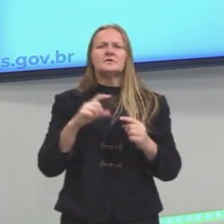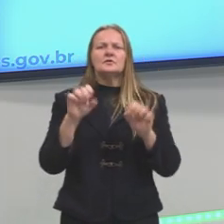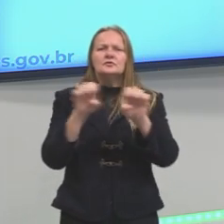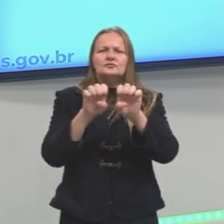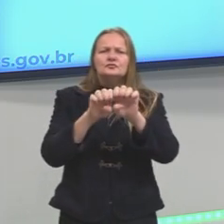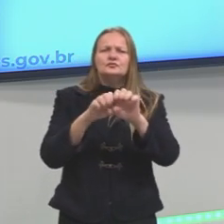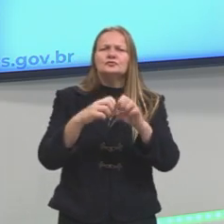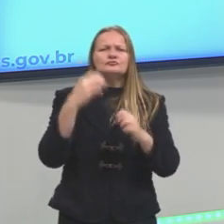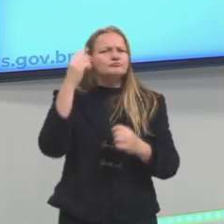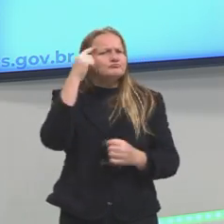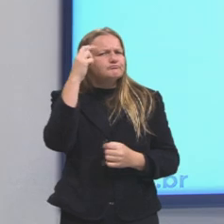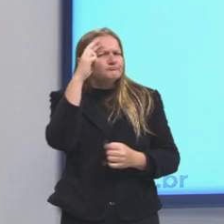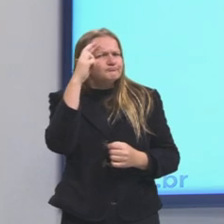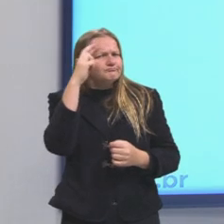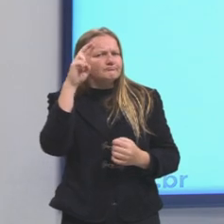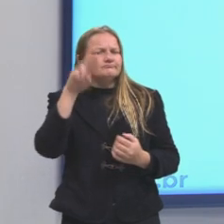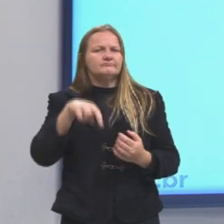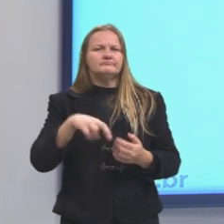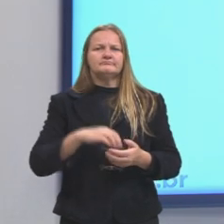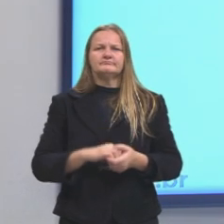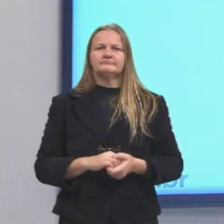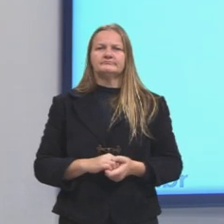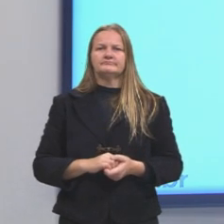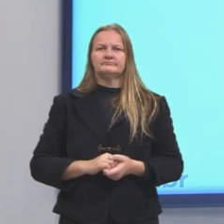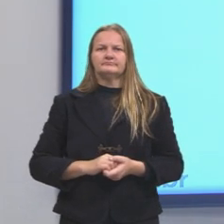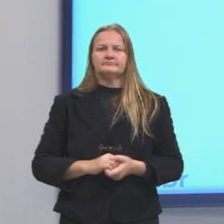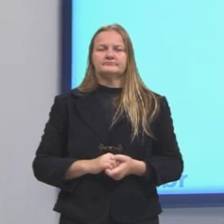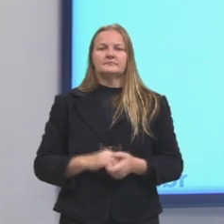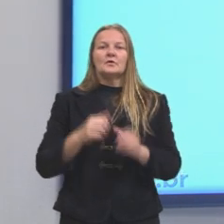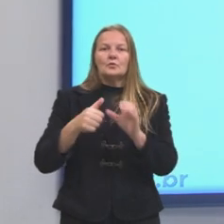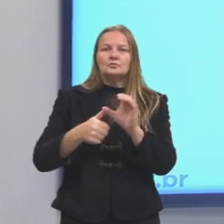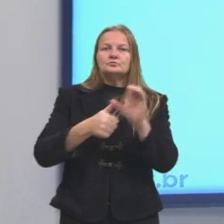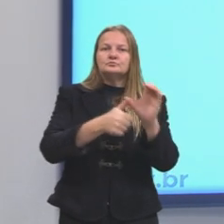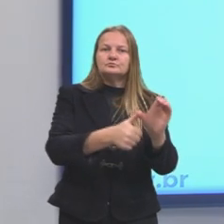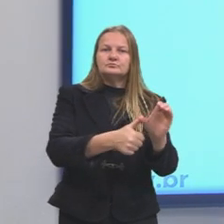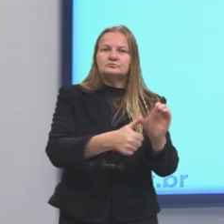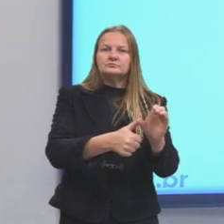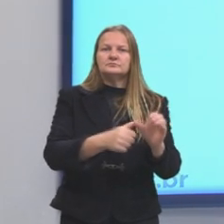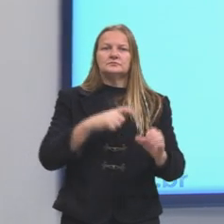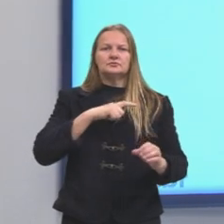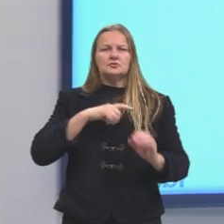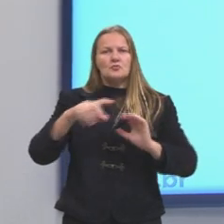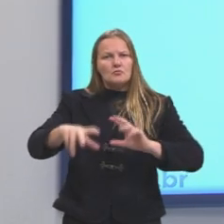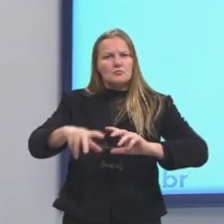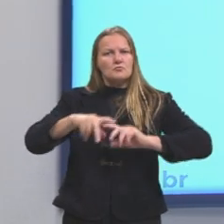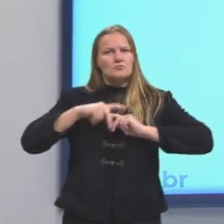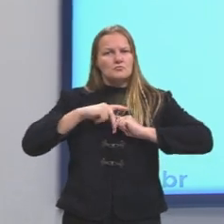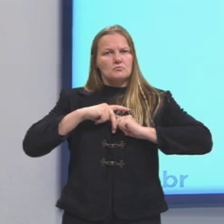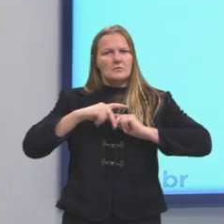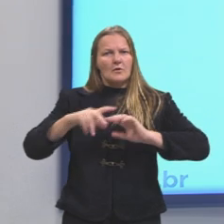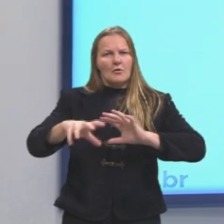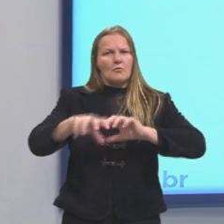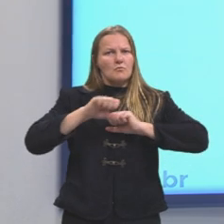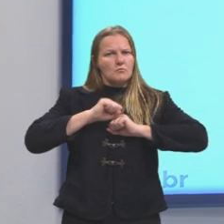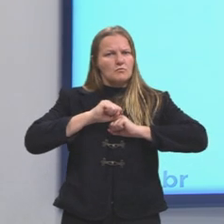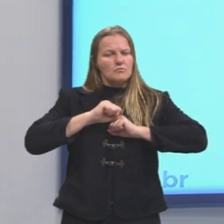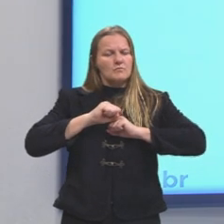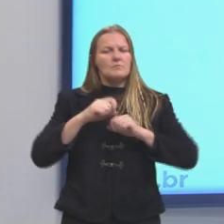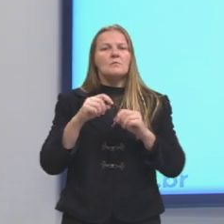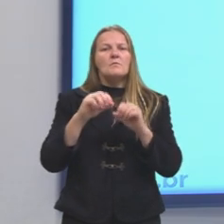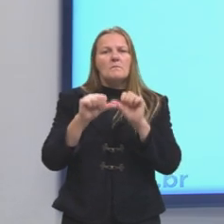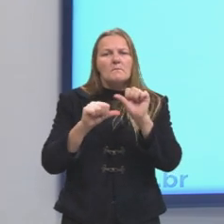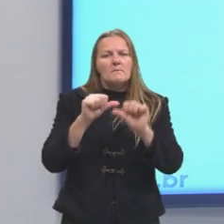estrutura de raciocínio que os gregos já haviam implantado o cristianismo se apropria dessa estrutura e